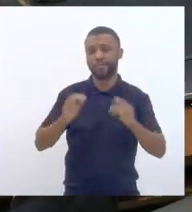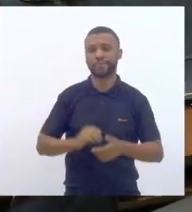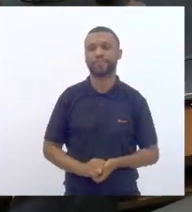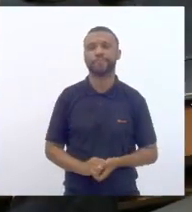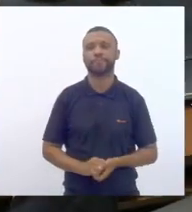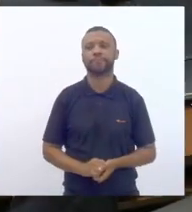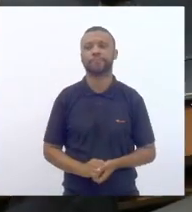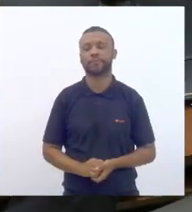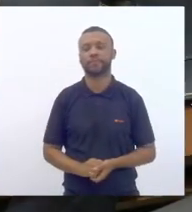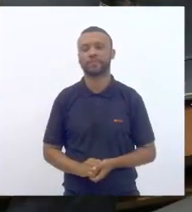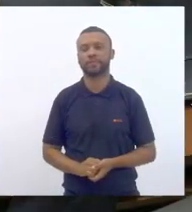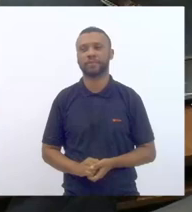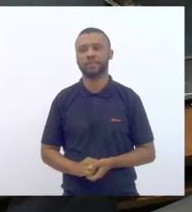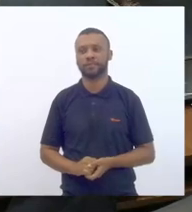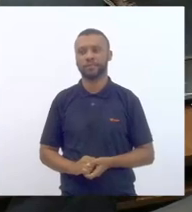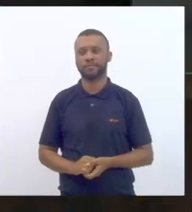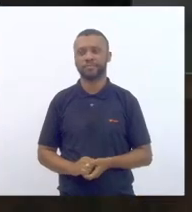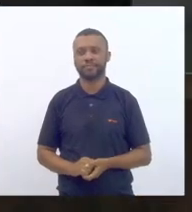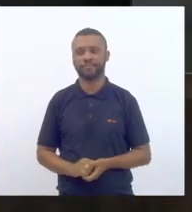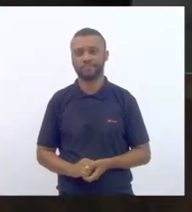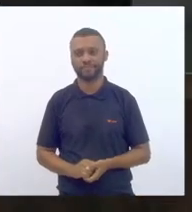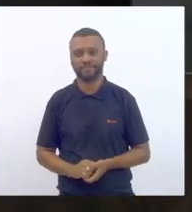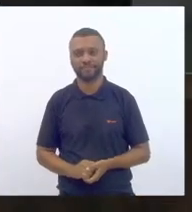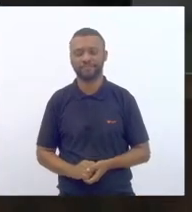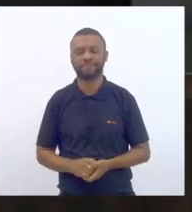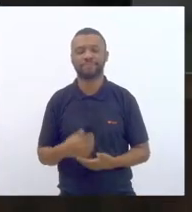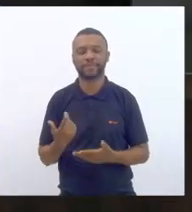Vamos nos mantidos.